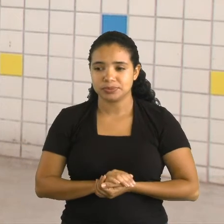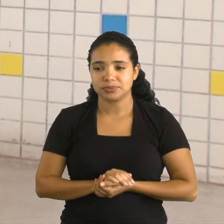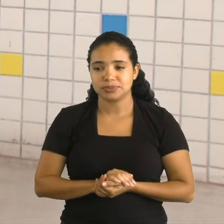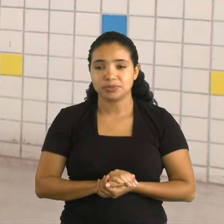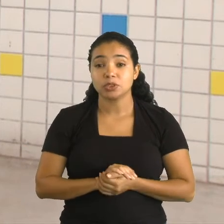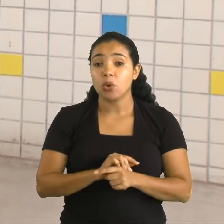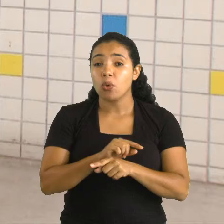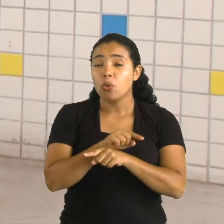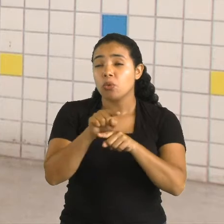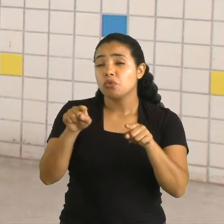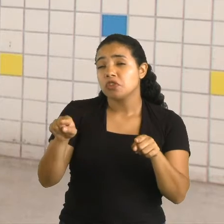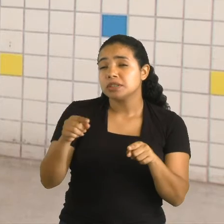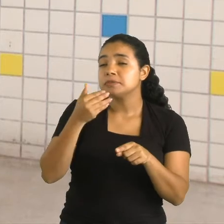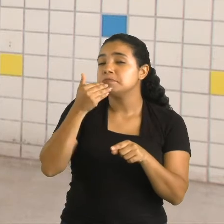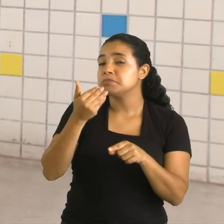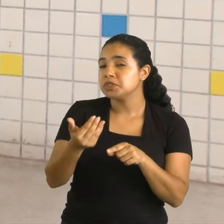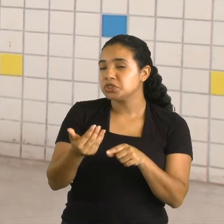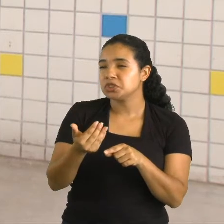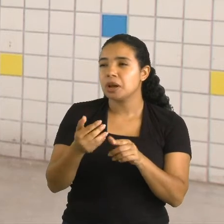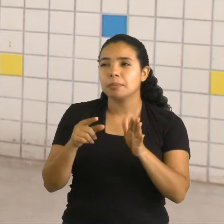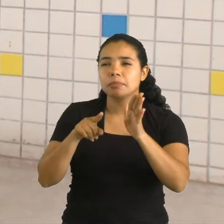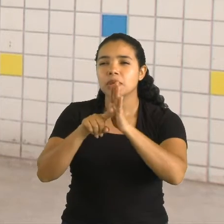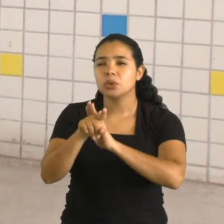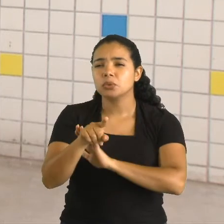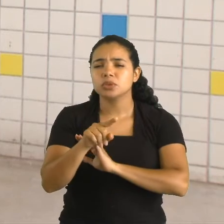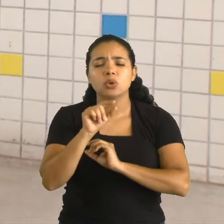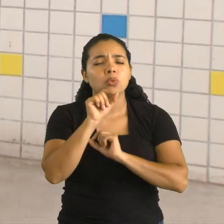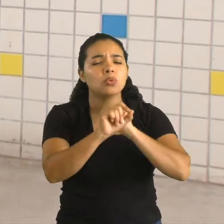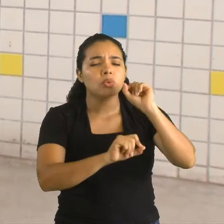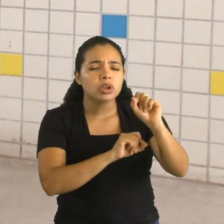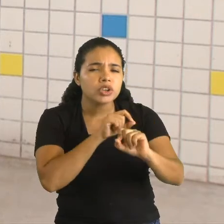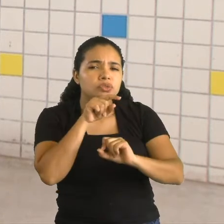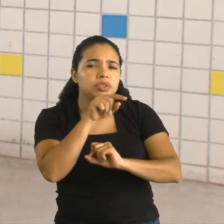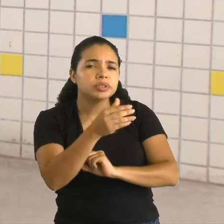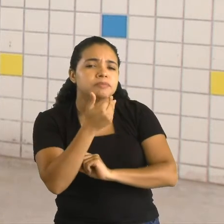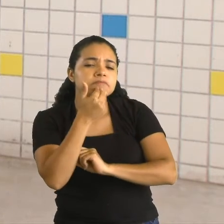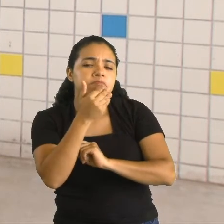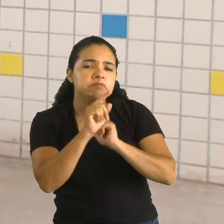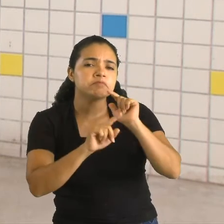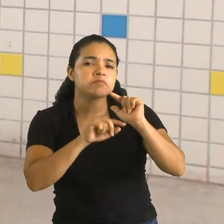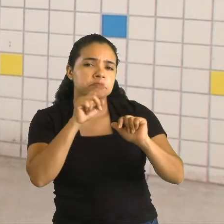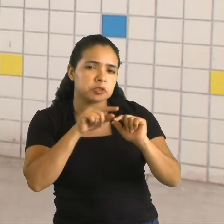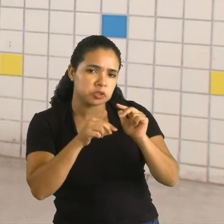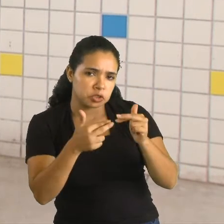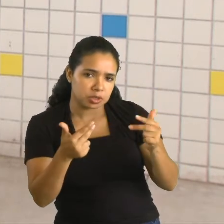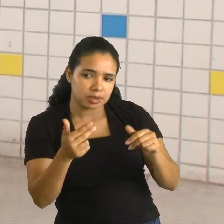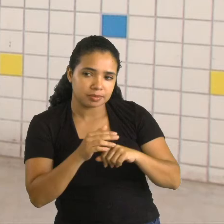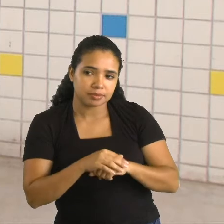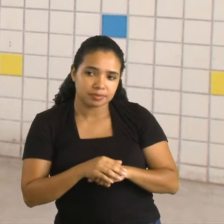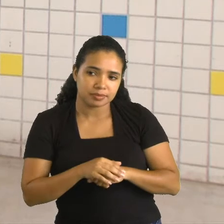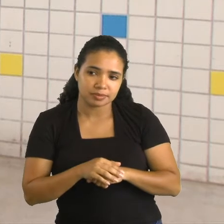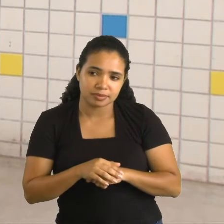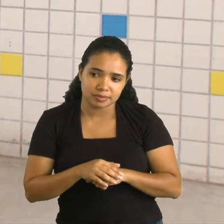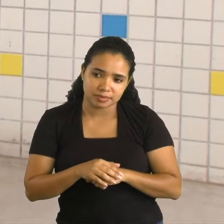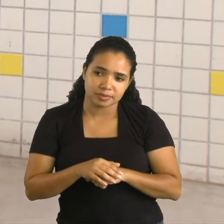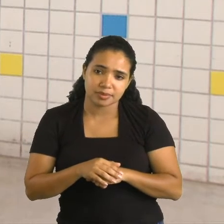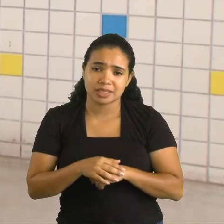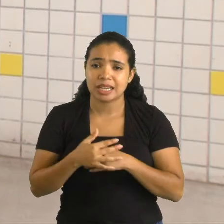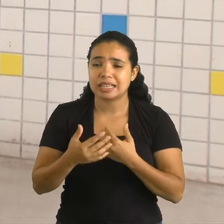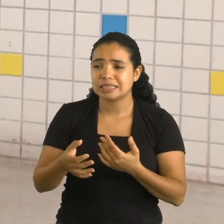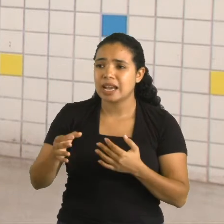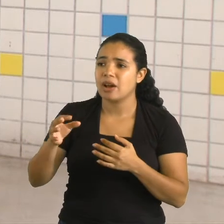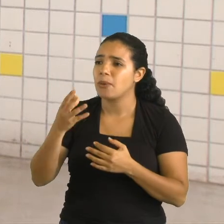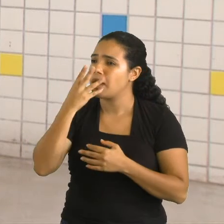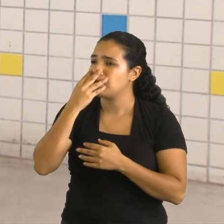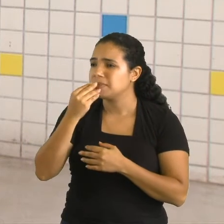é que você ia encomendar? Olha essa pergunta. Depois da amiga Raposa se queixar de tantas encomendas,